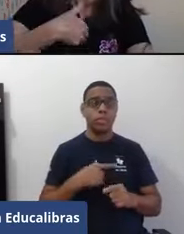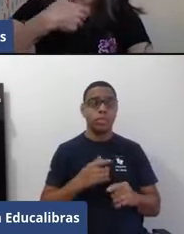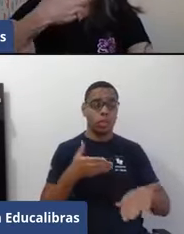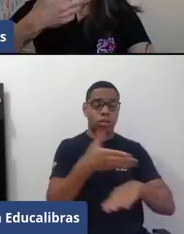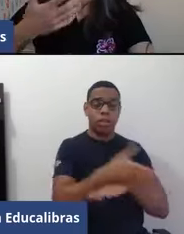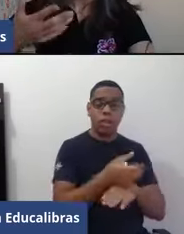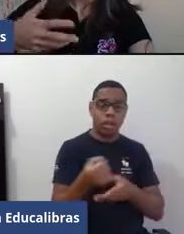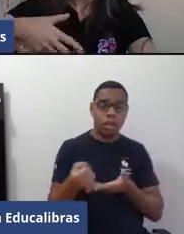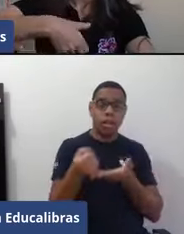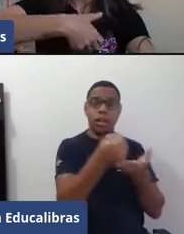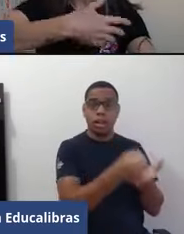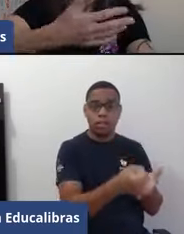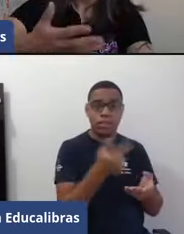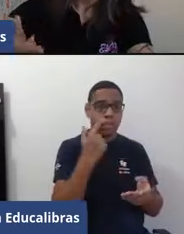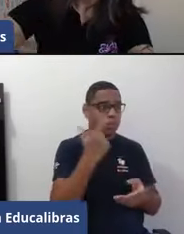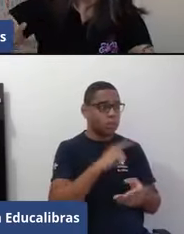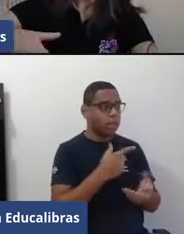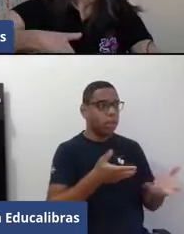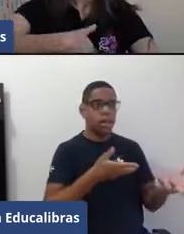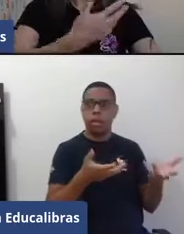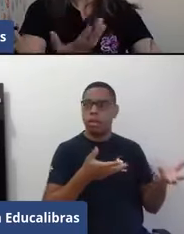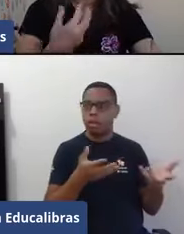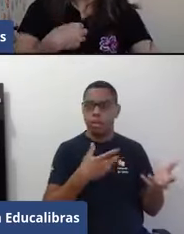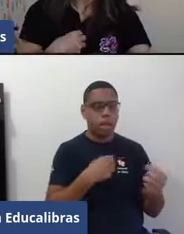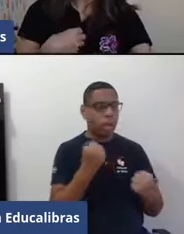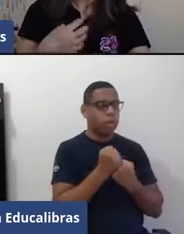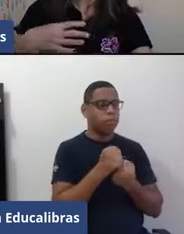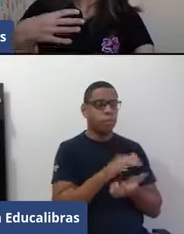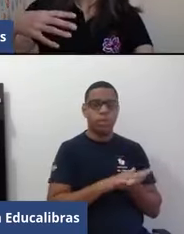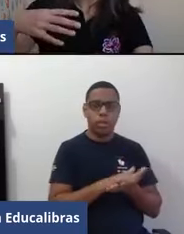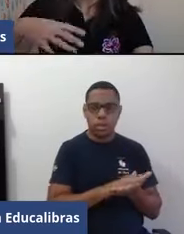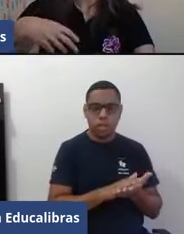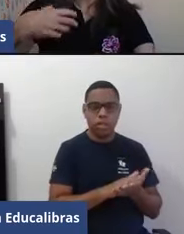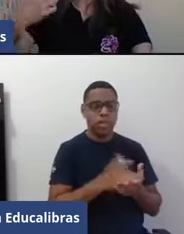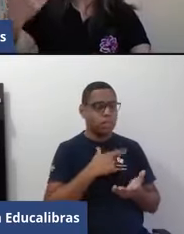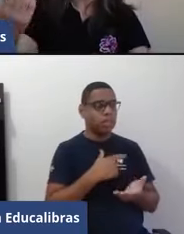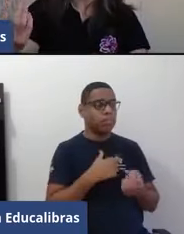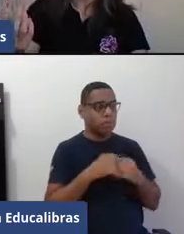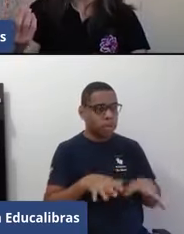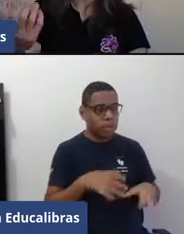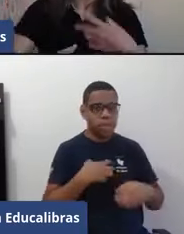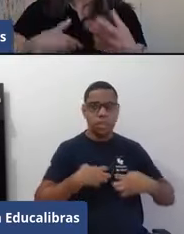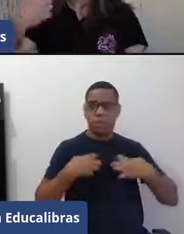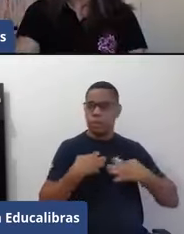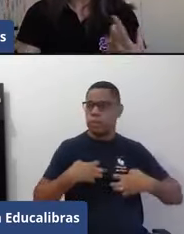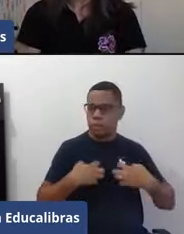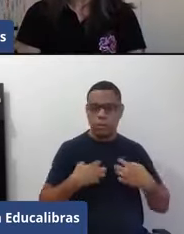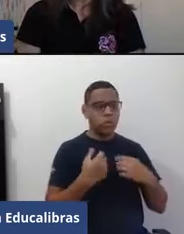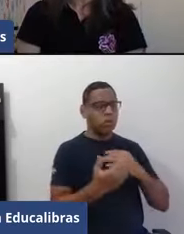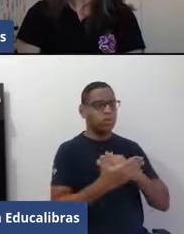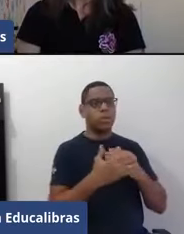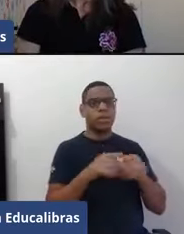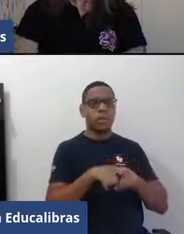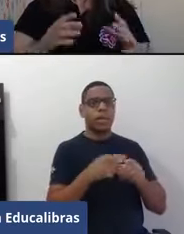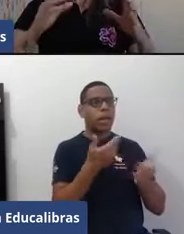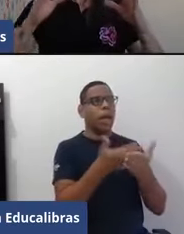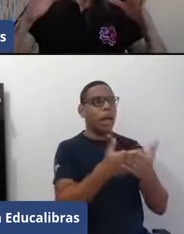se ele não tem nenhum aporte, ele não tem nenhum apoio, ele é um risco para si mesmo, ele acaba não acompanhando,